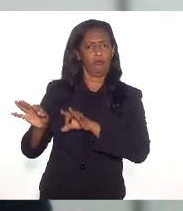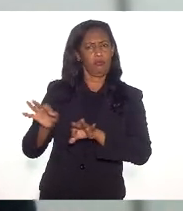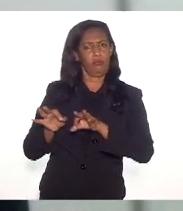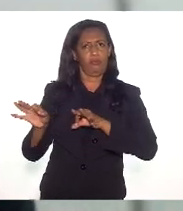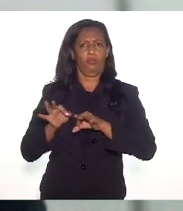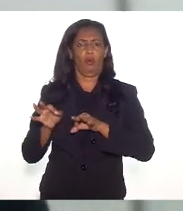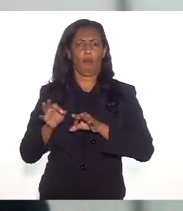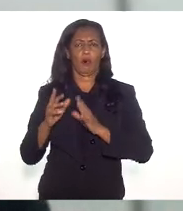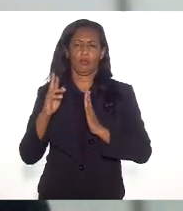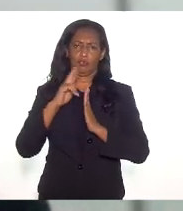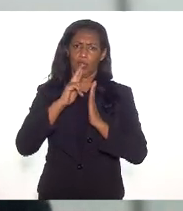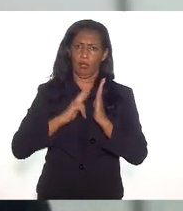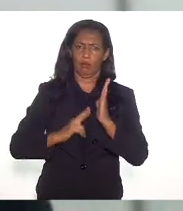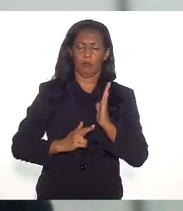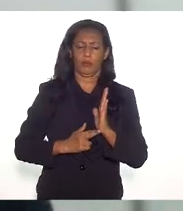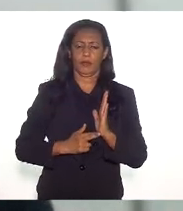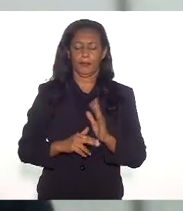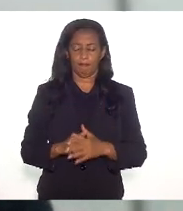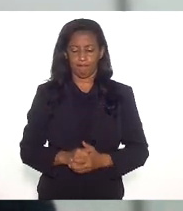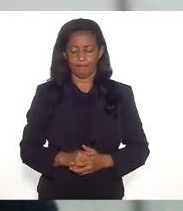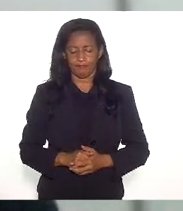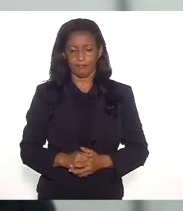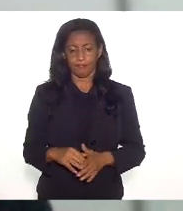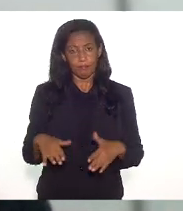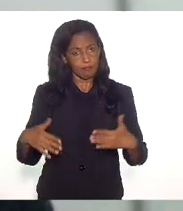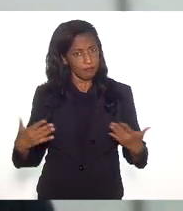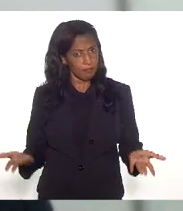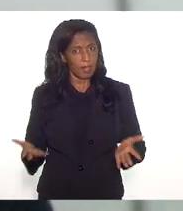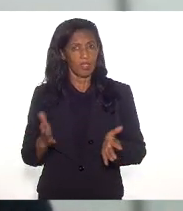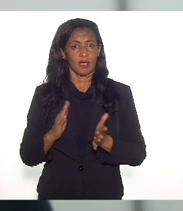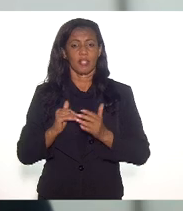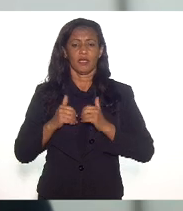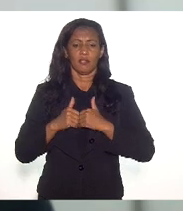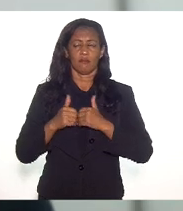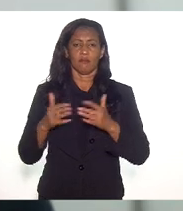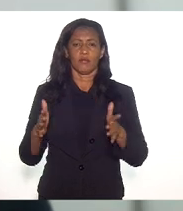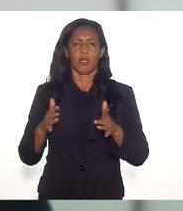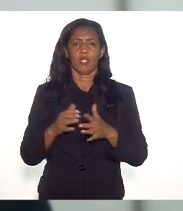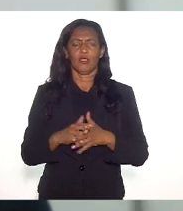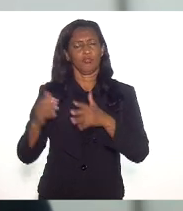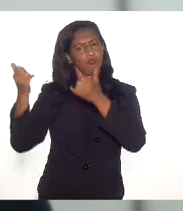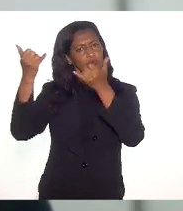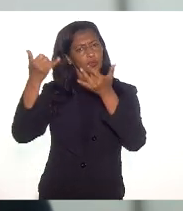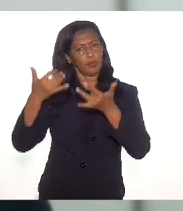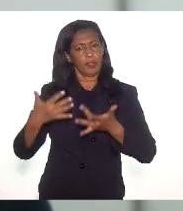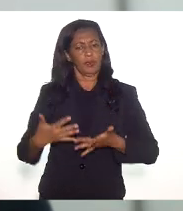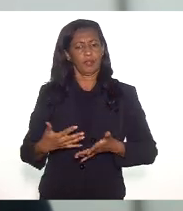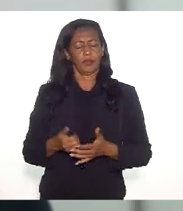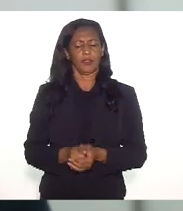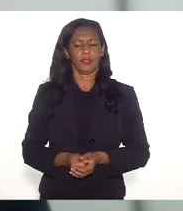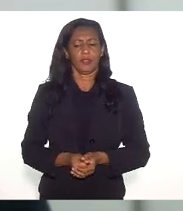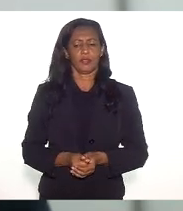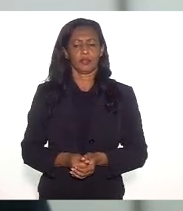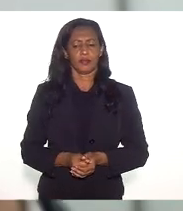de regulamentação. Assim posto, dadas as devidas explicações,